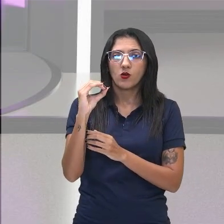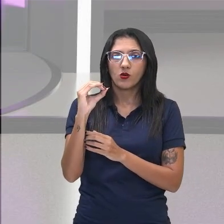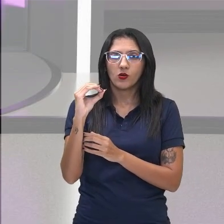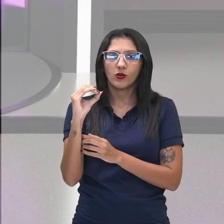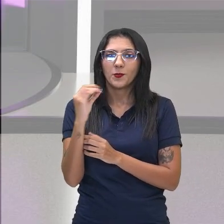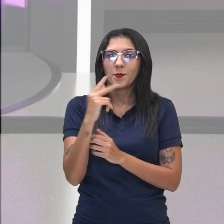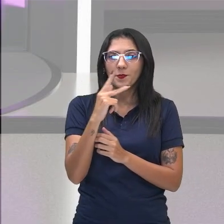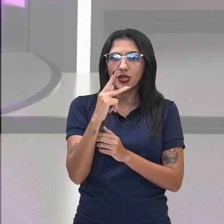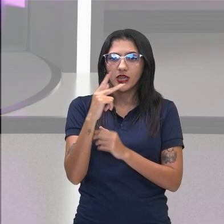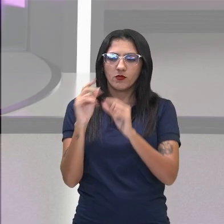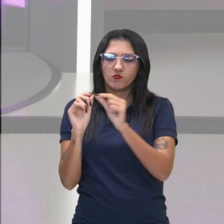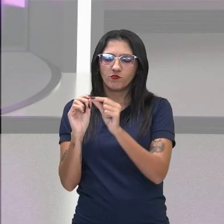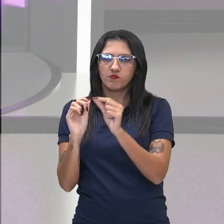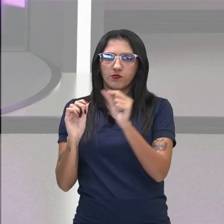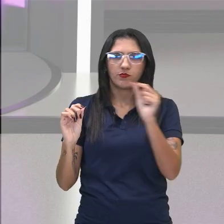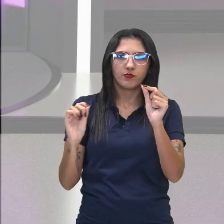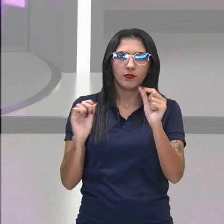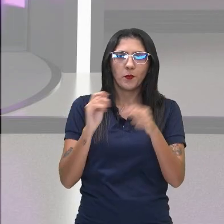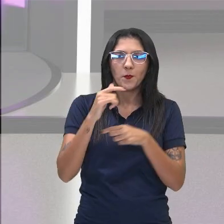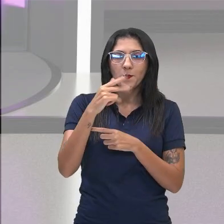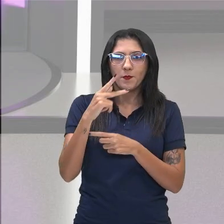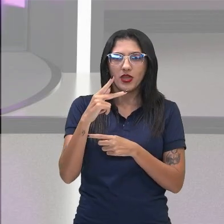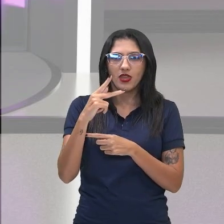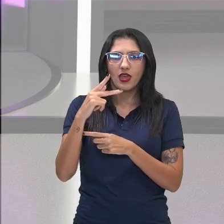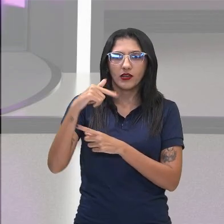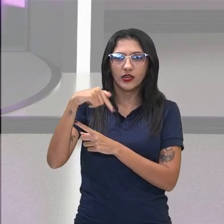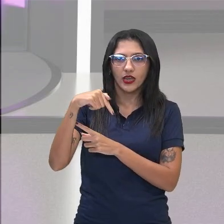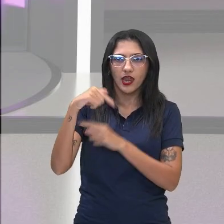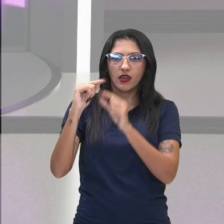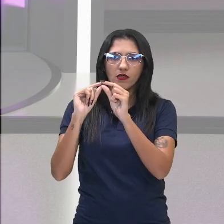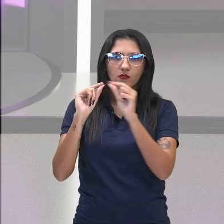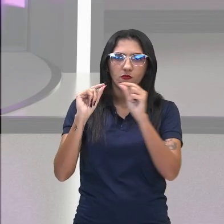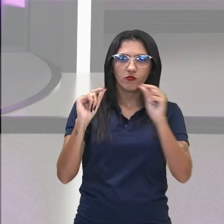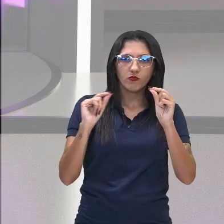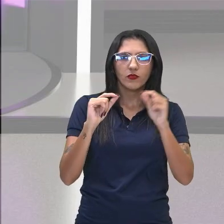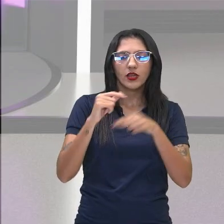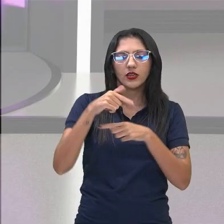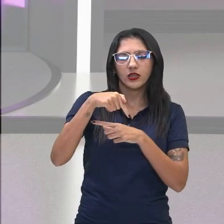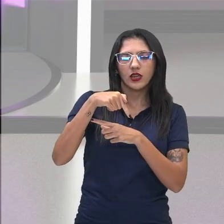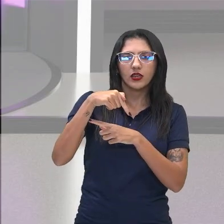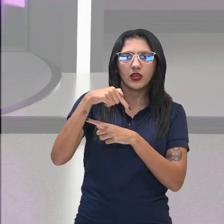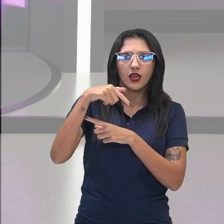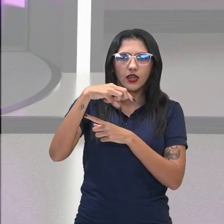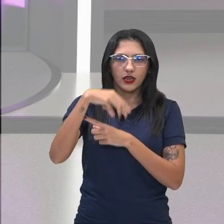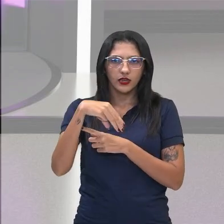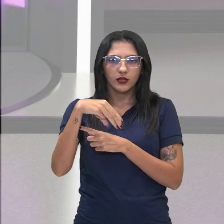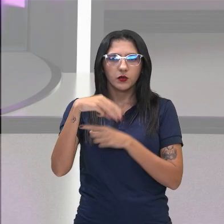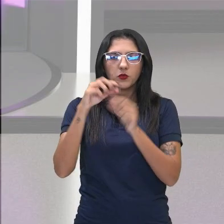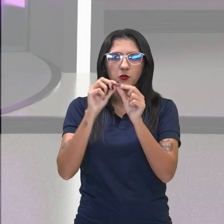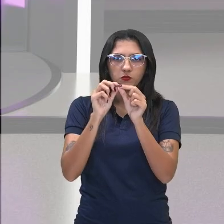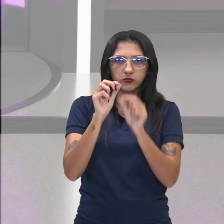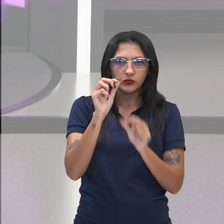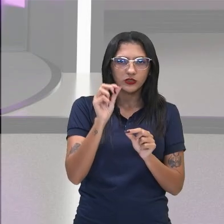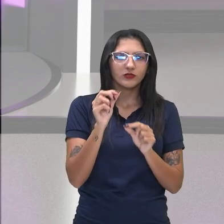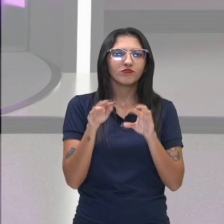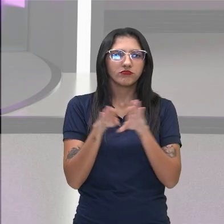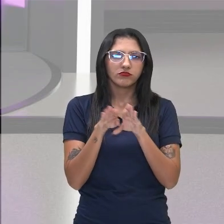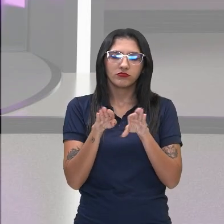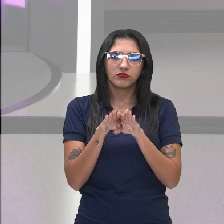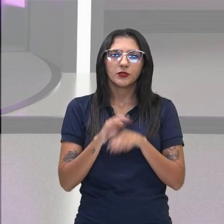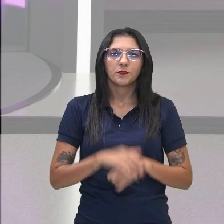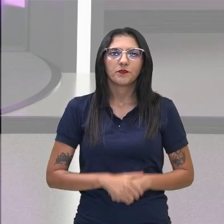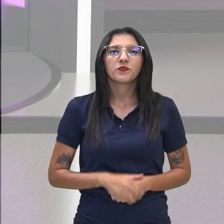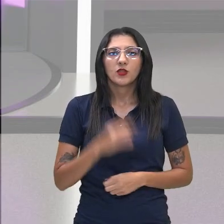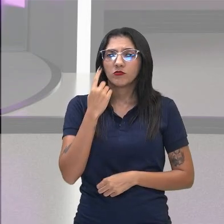até P, eu tenho outro lado. De P até Q, eu tenho outro lado. E de Q até M, eu tenho outro lado.